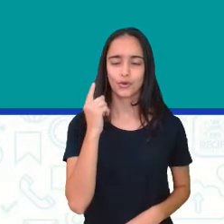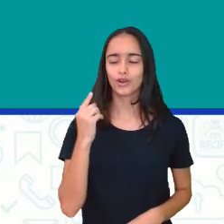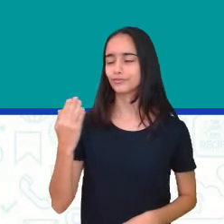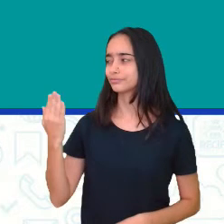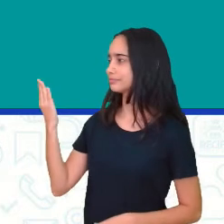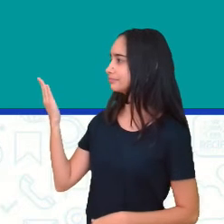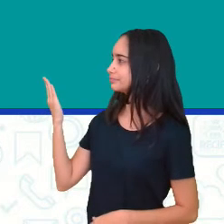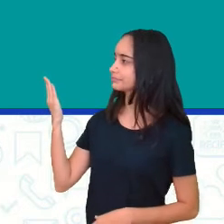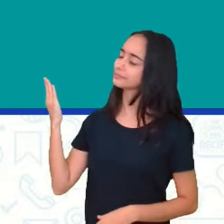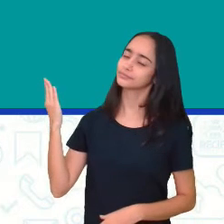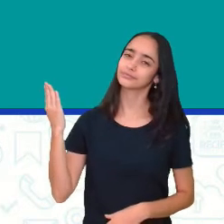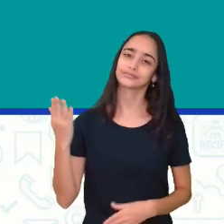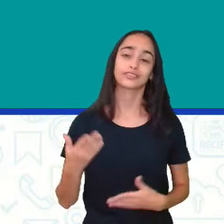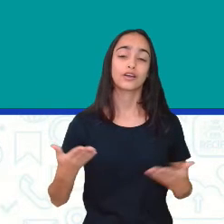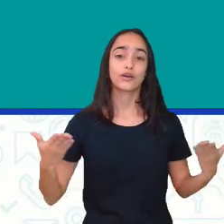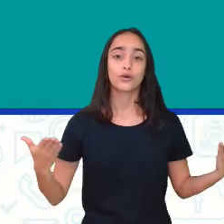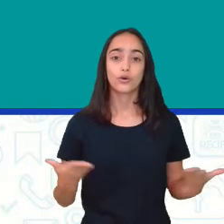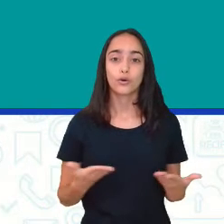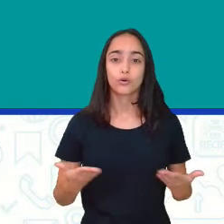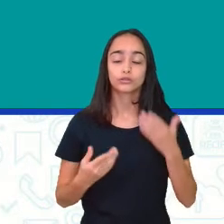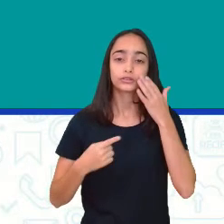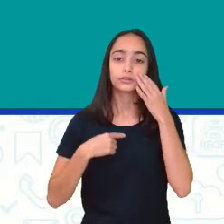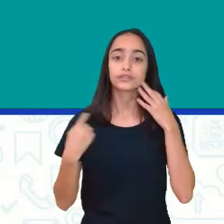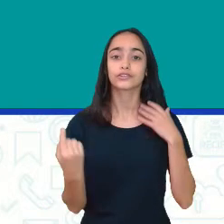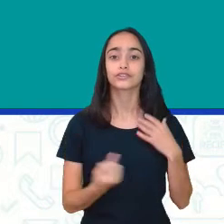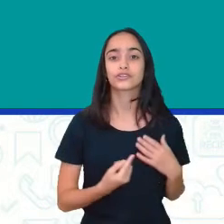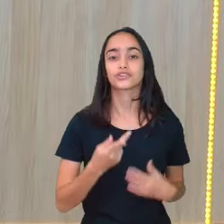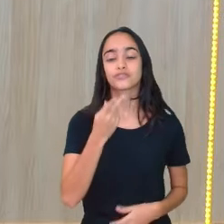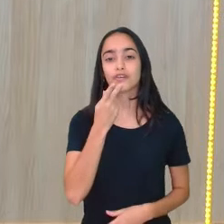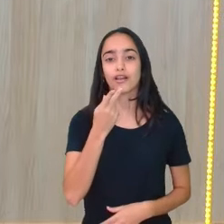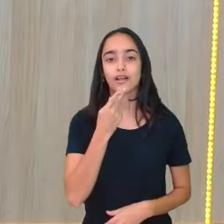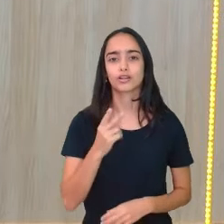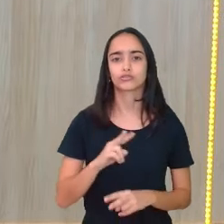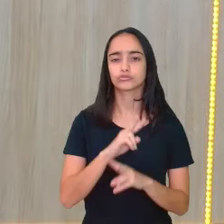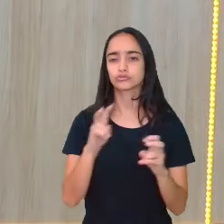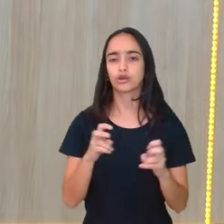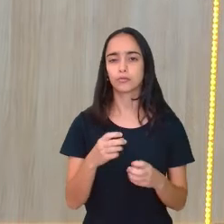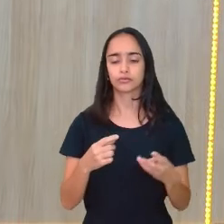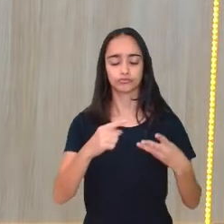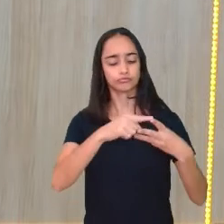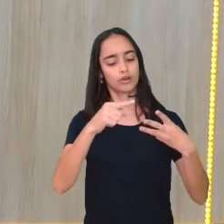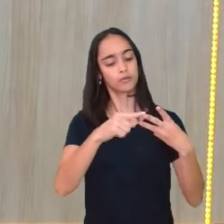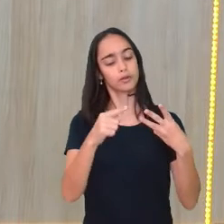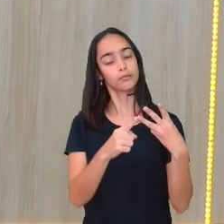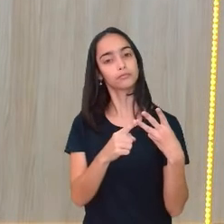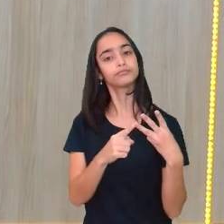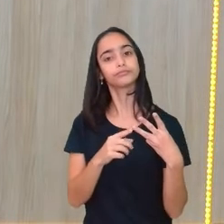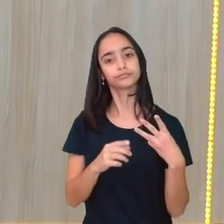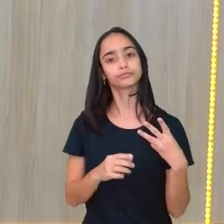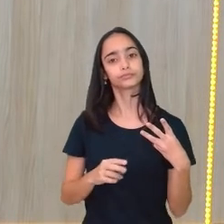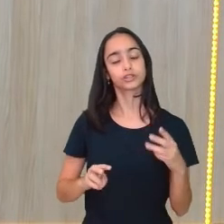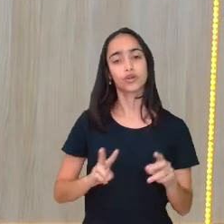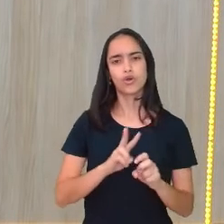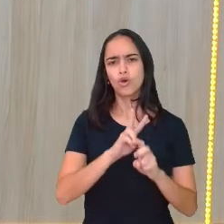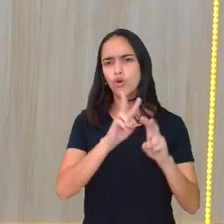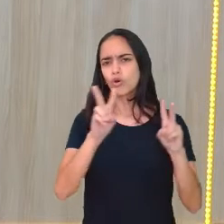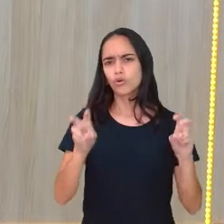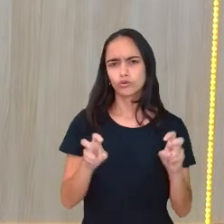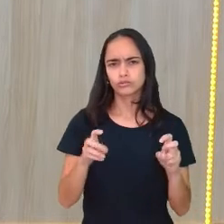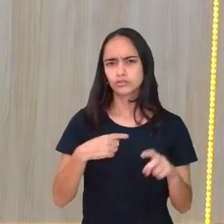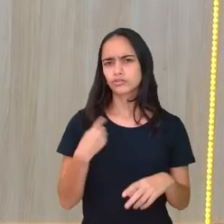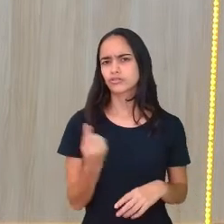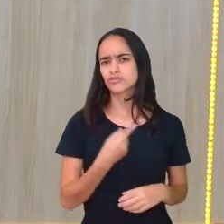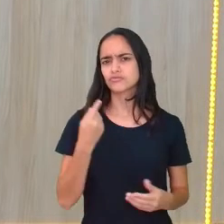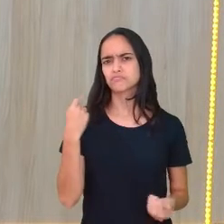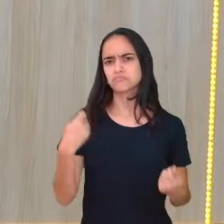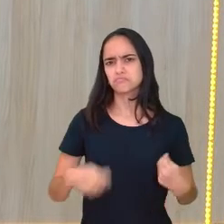Então, hoje nós vamos falar sobre os 3 primeiros, né? São conteúdos que a gente precisa